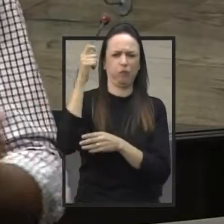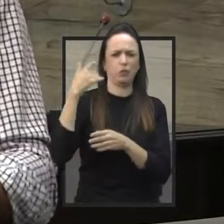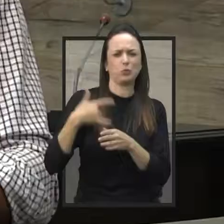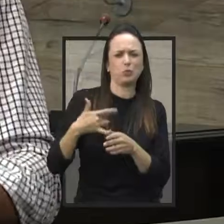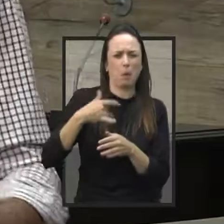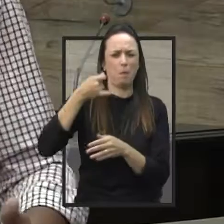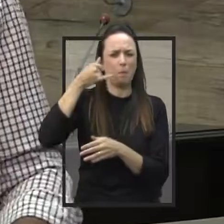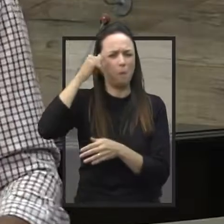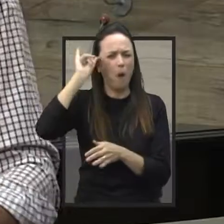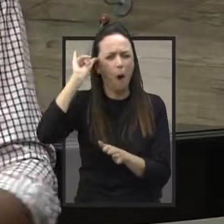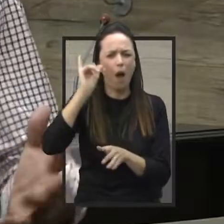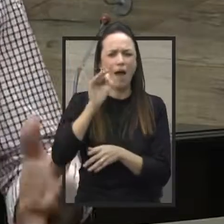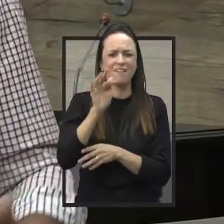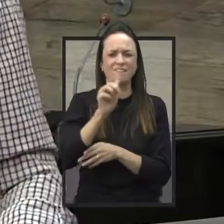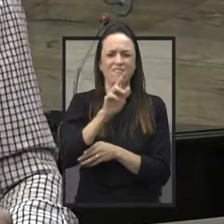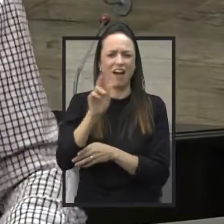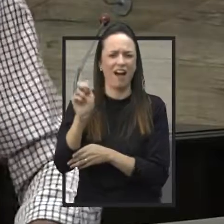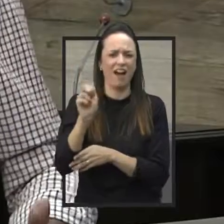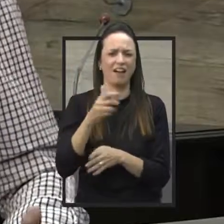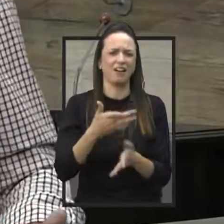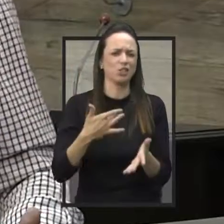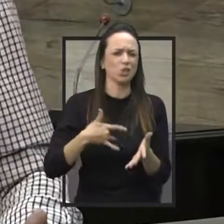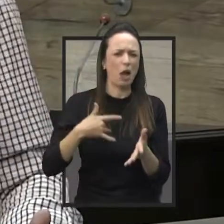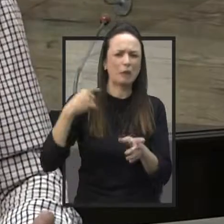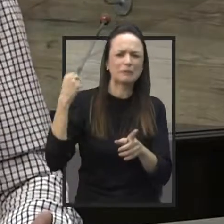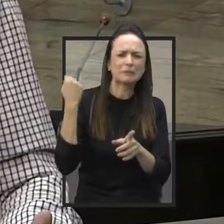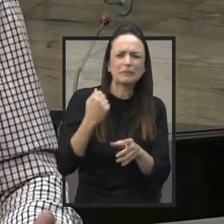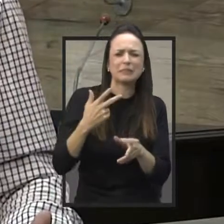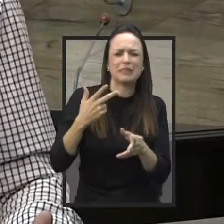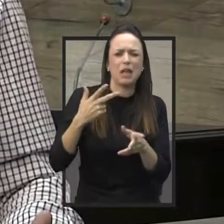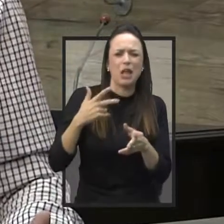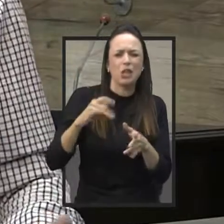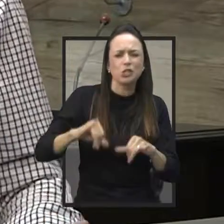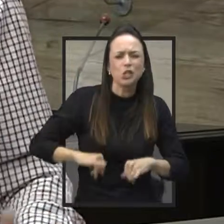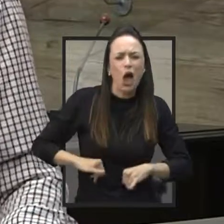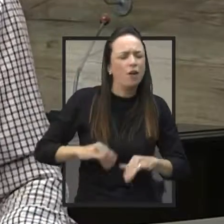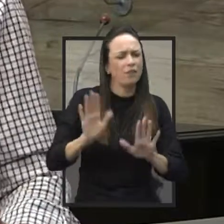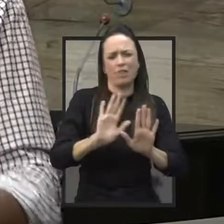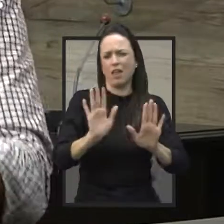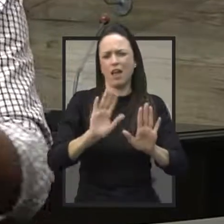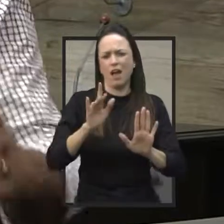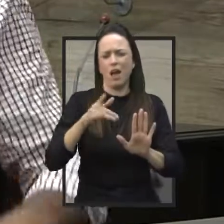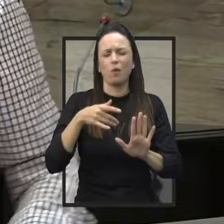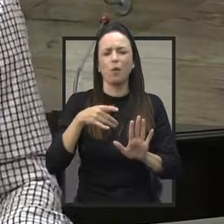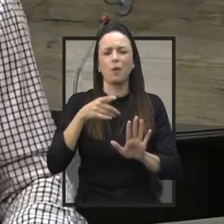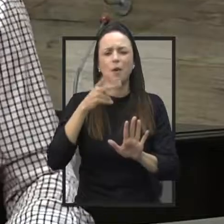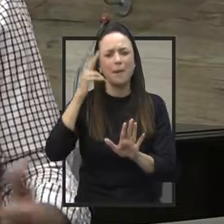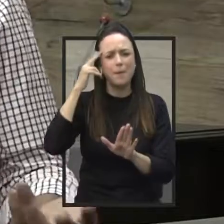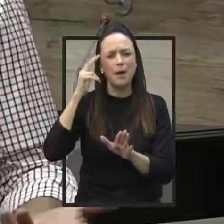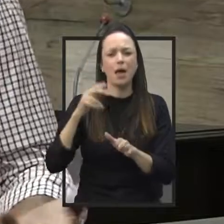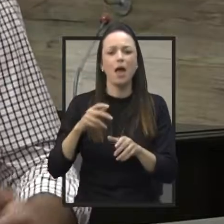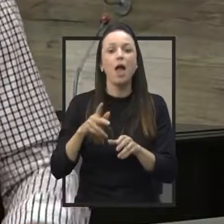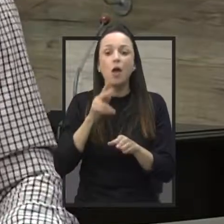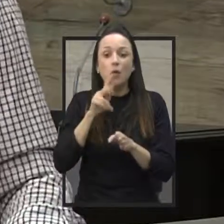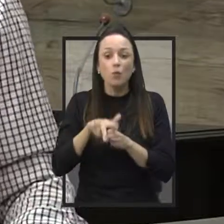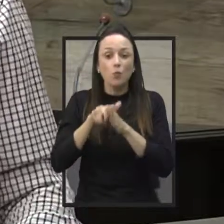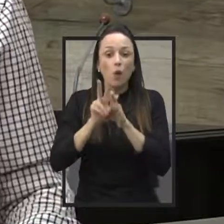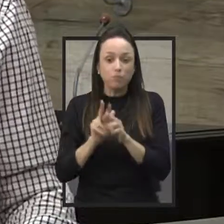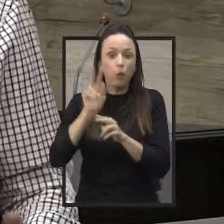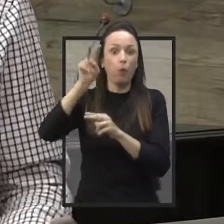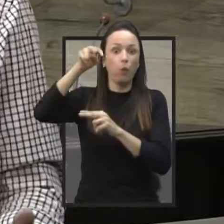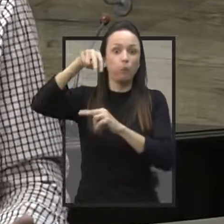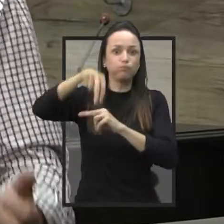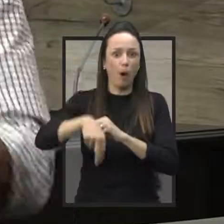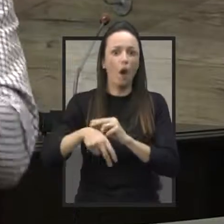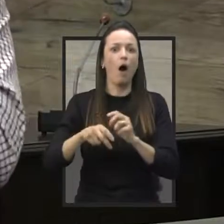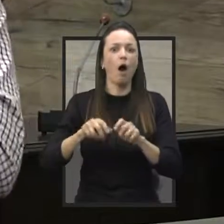Sabe como é que é a farra do boi? Puxa vida, judia realmente do animal. Agora imagina a prova de salto. Isso não judia, né?